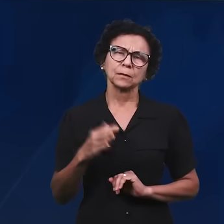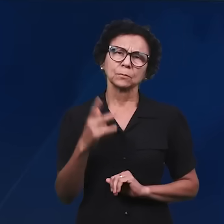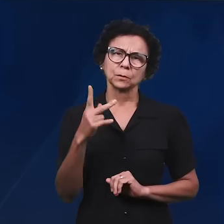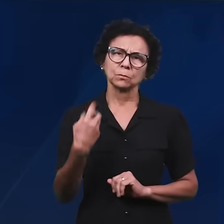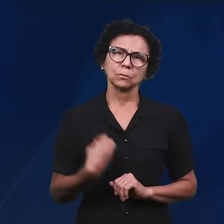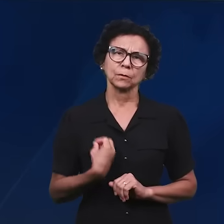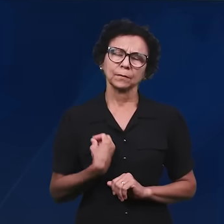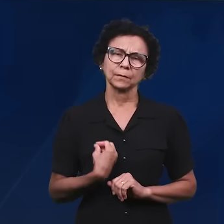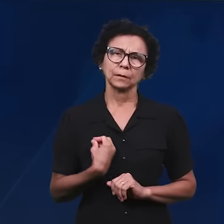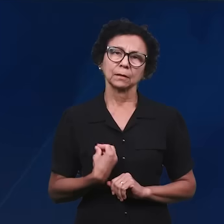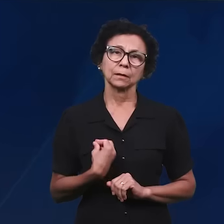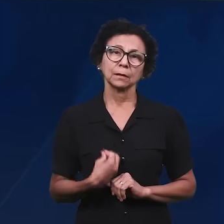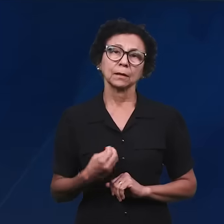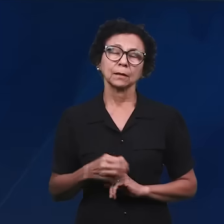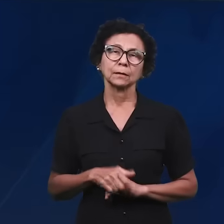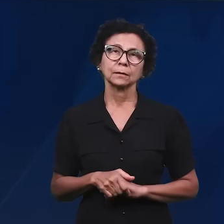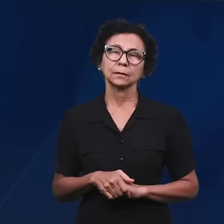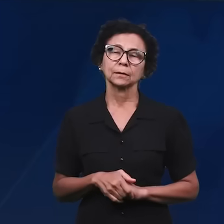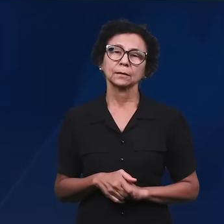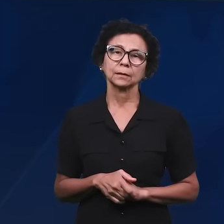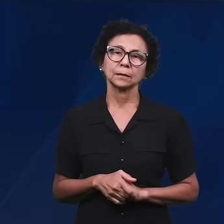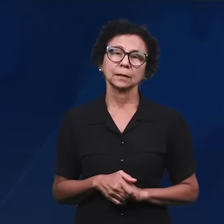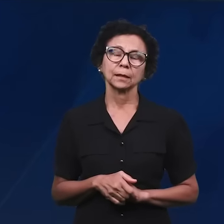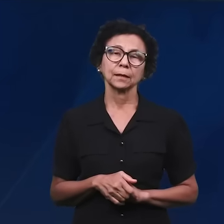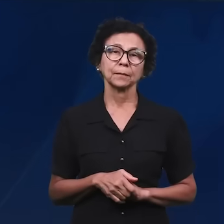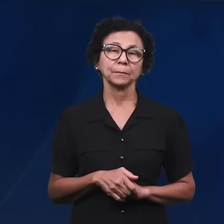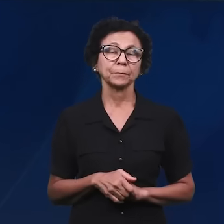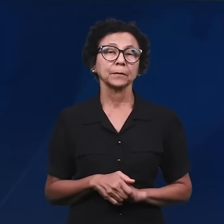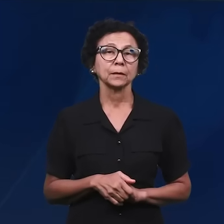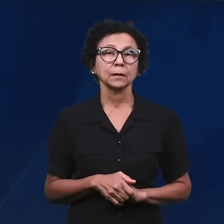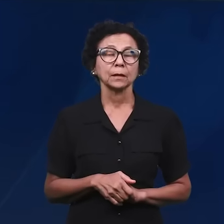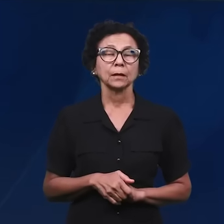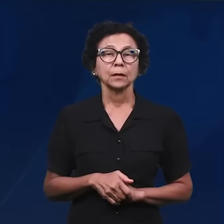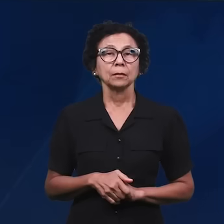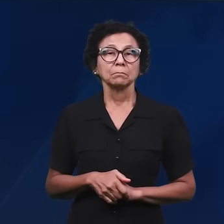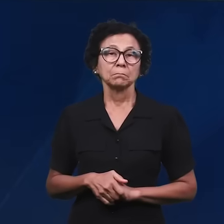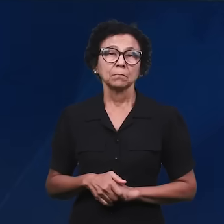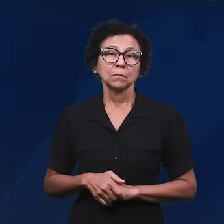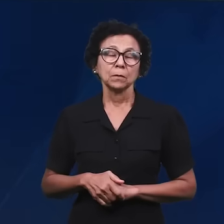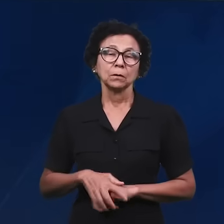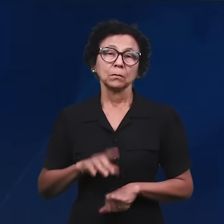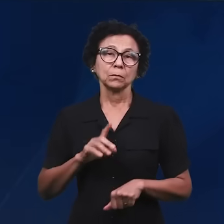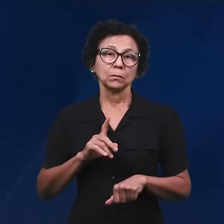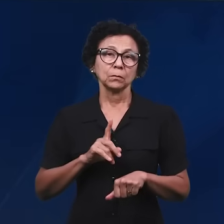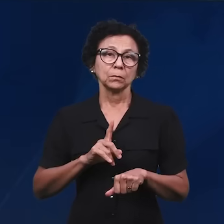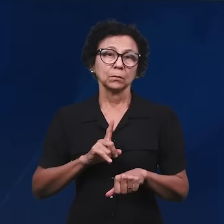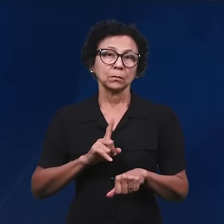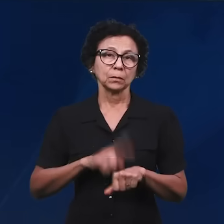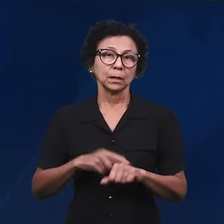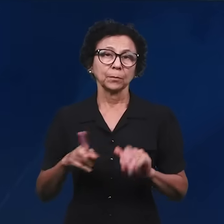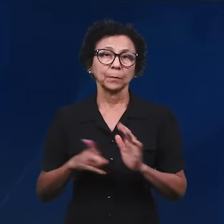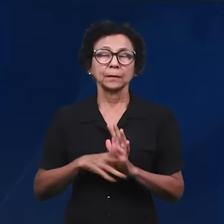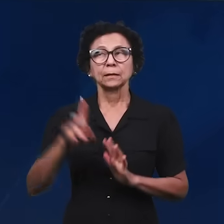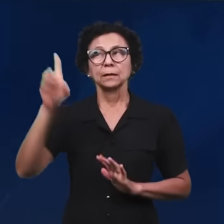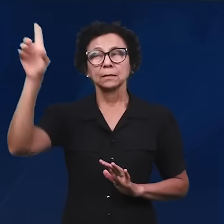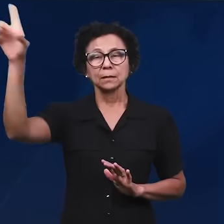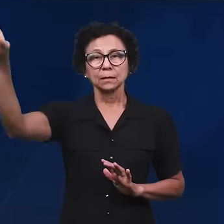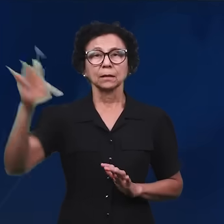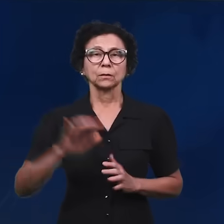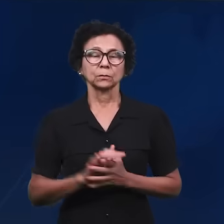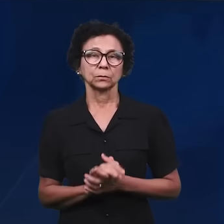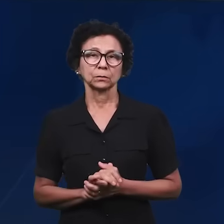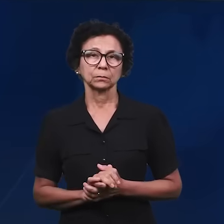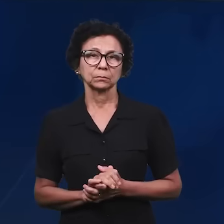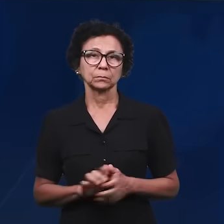você nessa hora, sobre o tempo de Deus e o milagre. Nós vamos aqui ler um texto da palavra de Deus